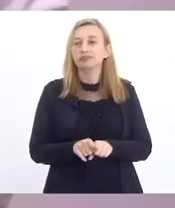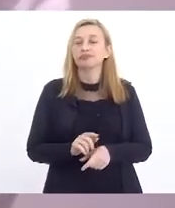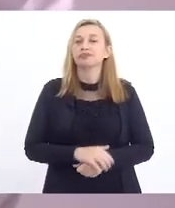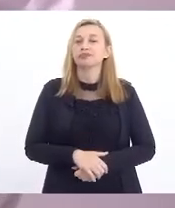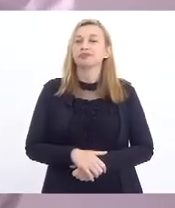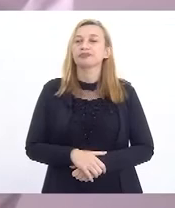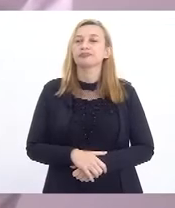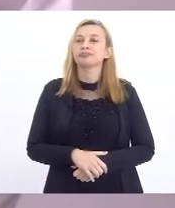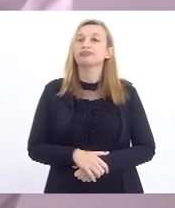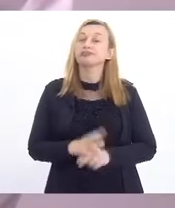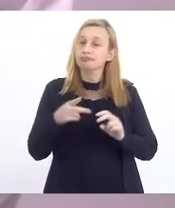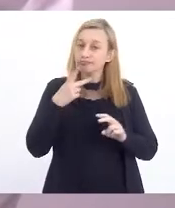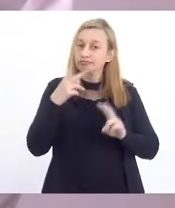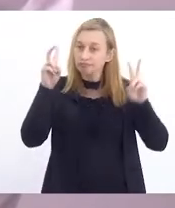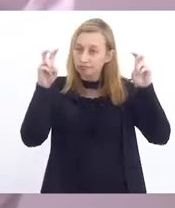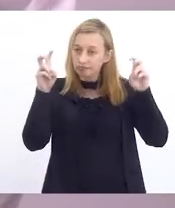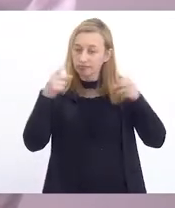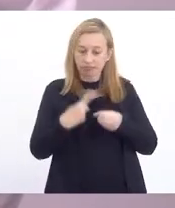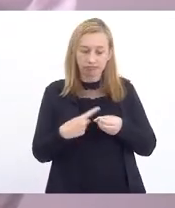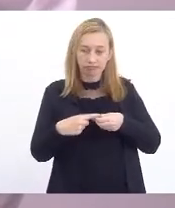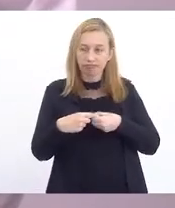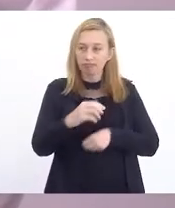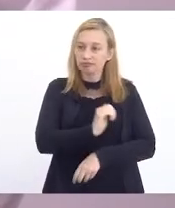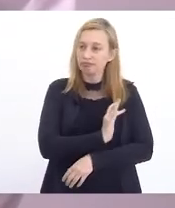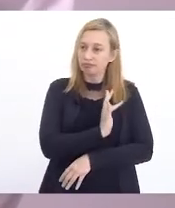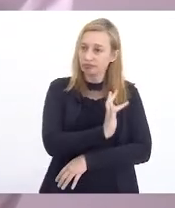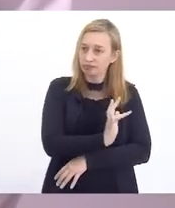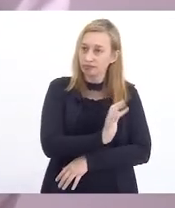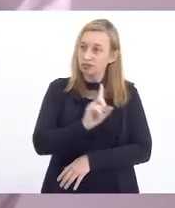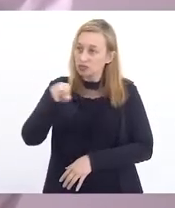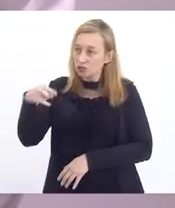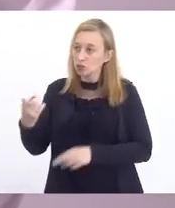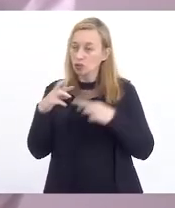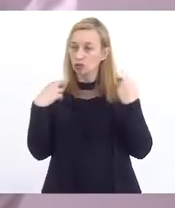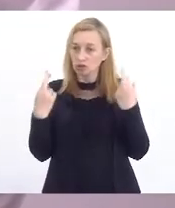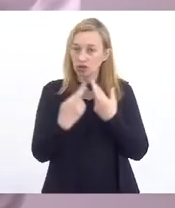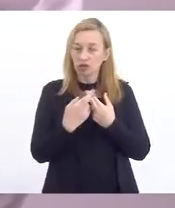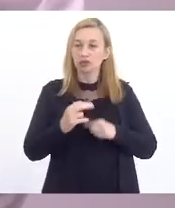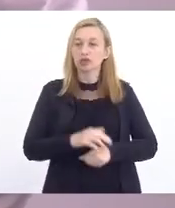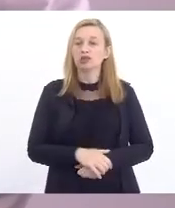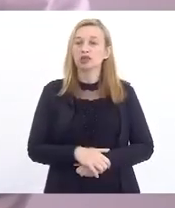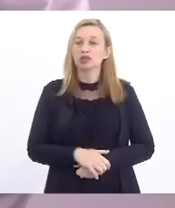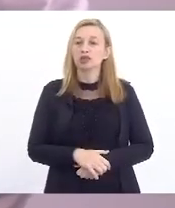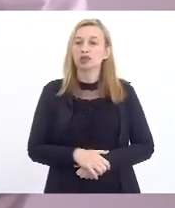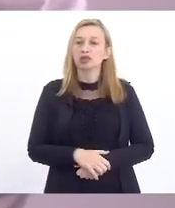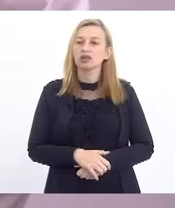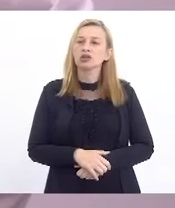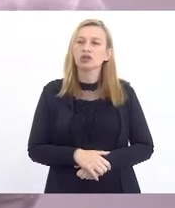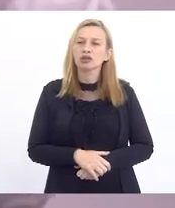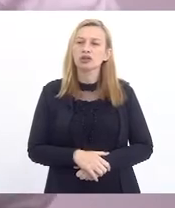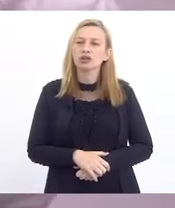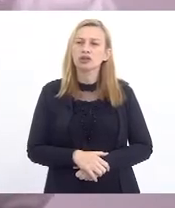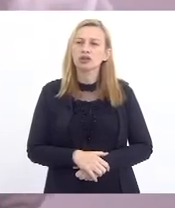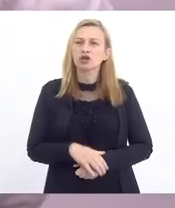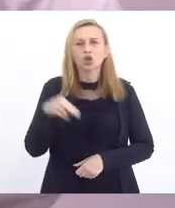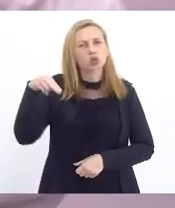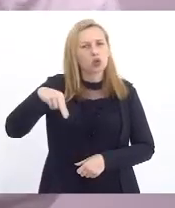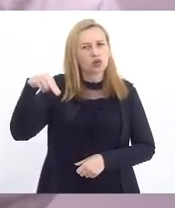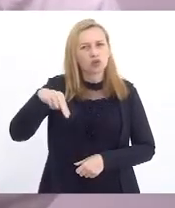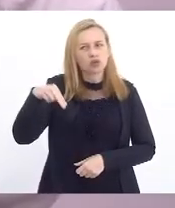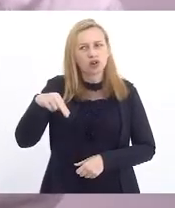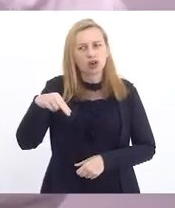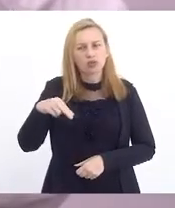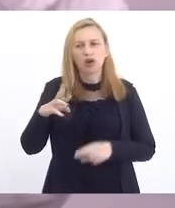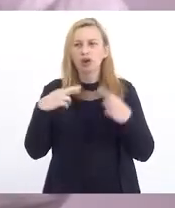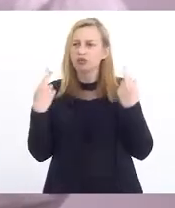nós vamos tratar da questão dos municípios da Baixada Fluminense numa próxima audiência. Devo na audiência de novembro, que foi solicitada pelo